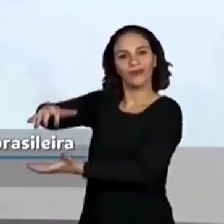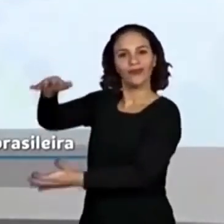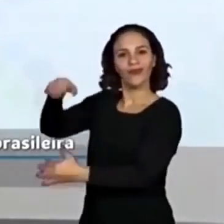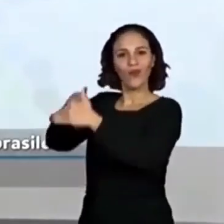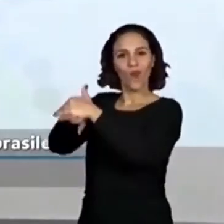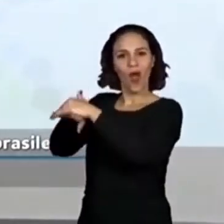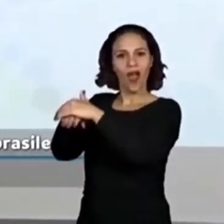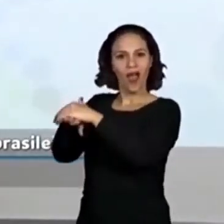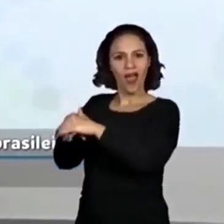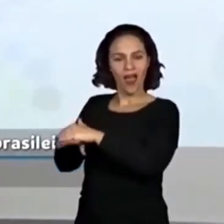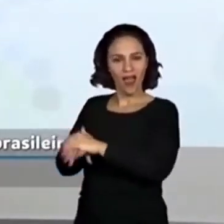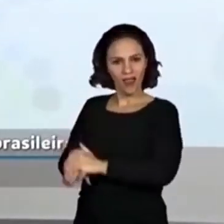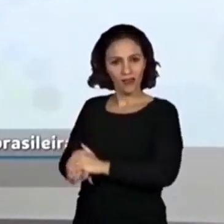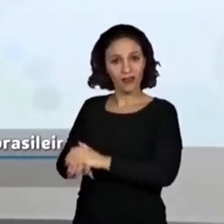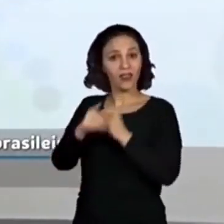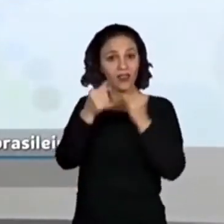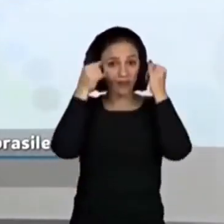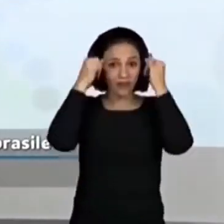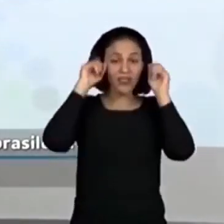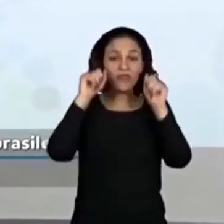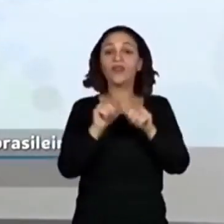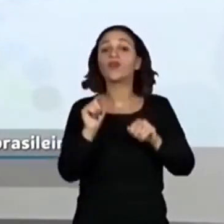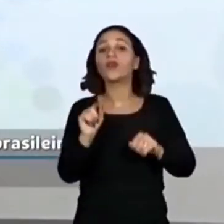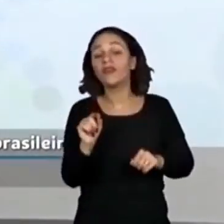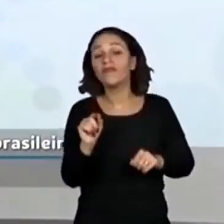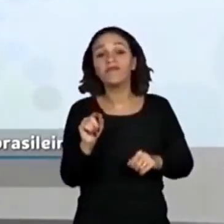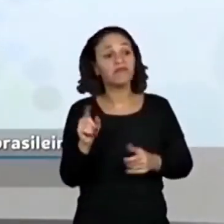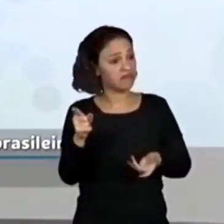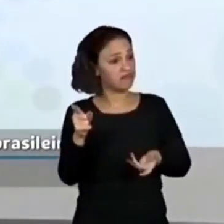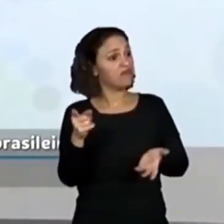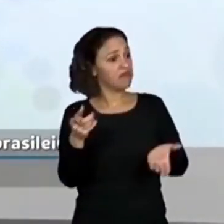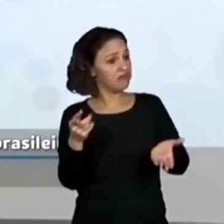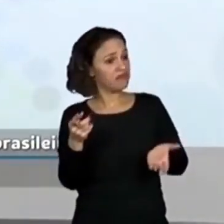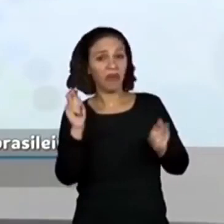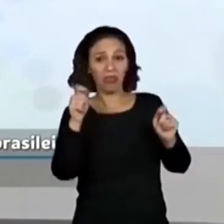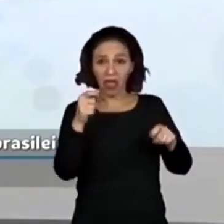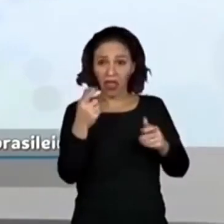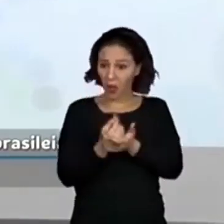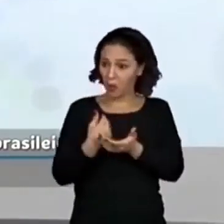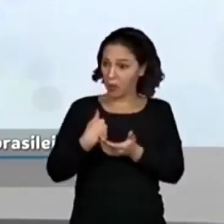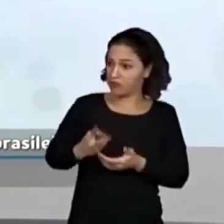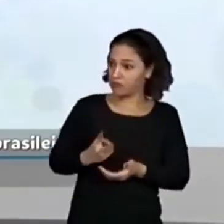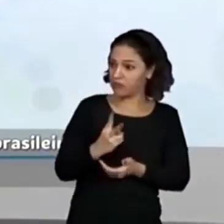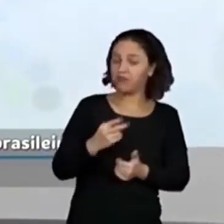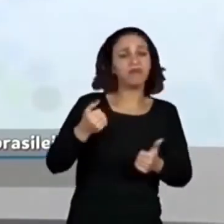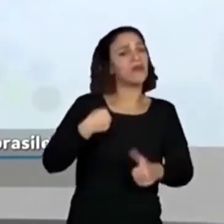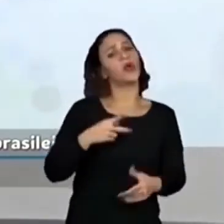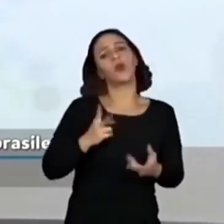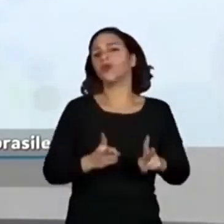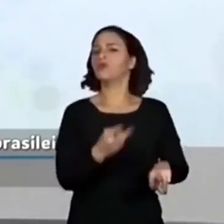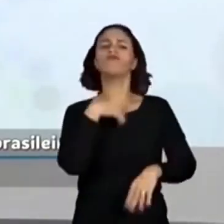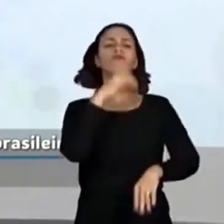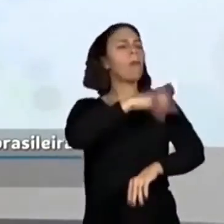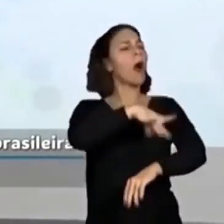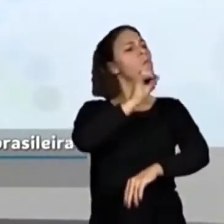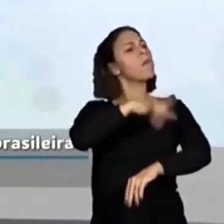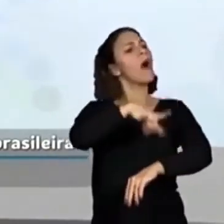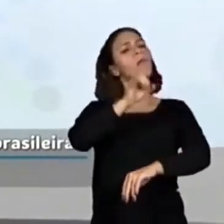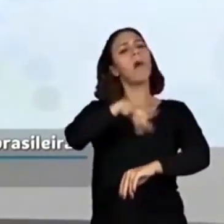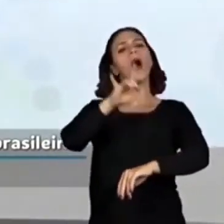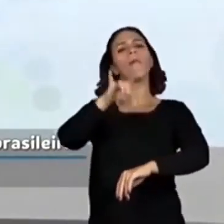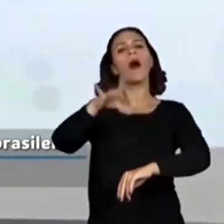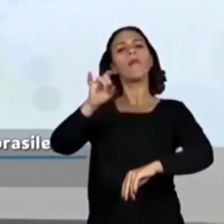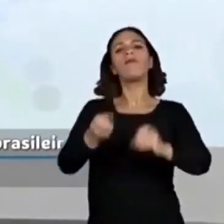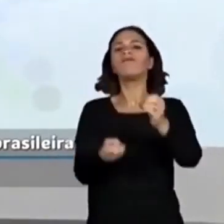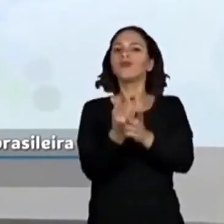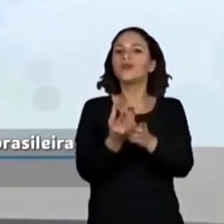os fazendeiros continuaram fazendo o quê? Tinha demanda, tinha quem comprasse o café, continuaram produzindo muito café,